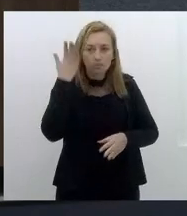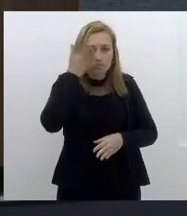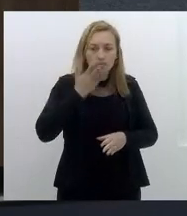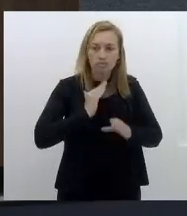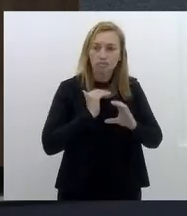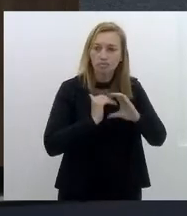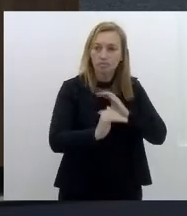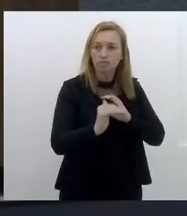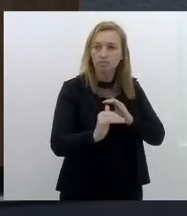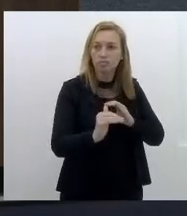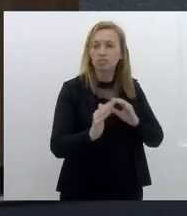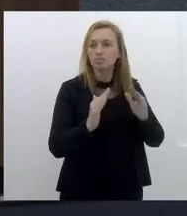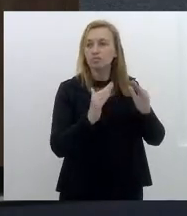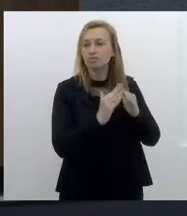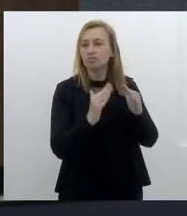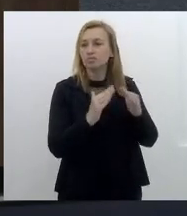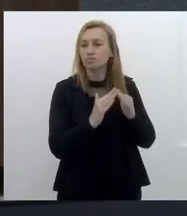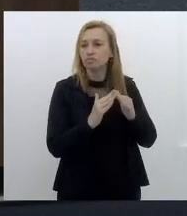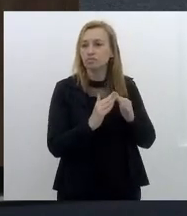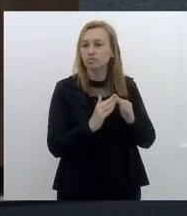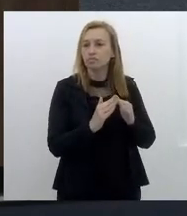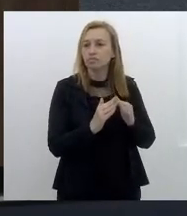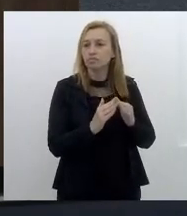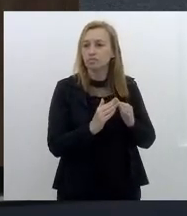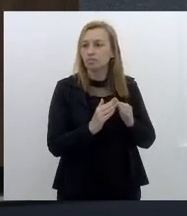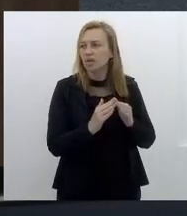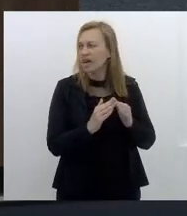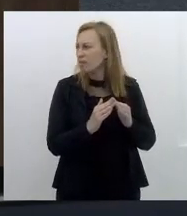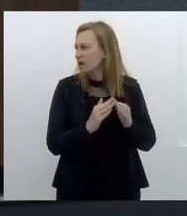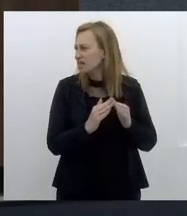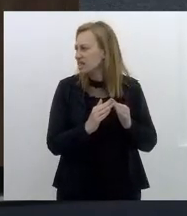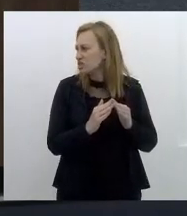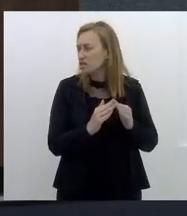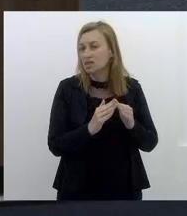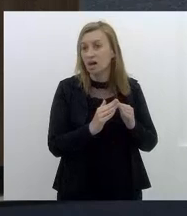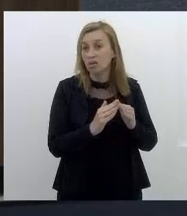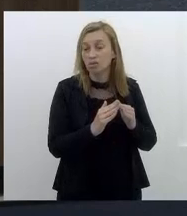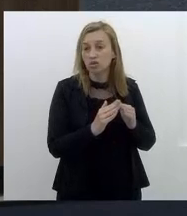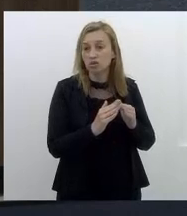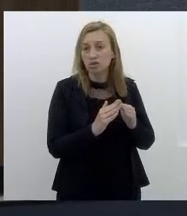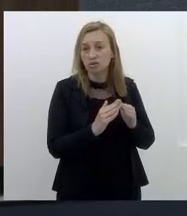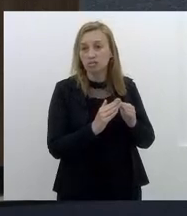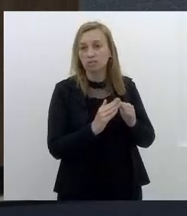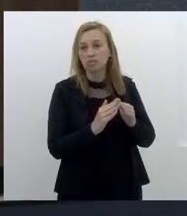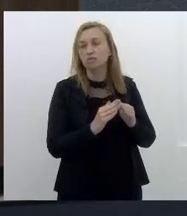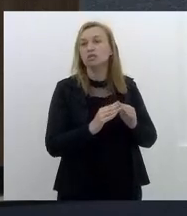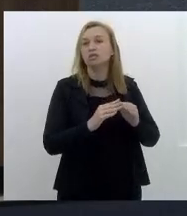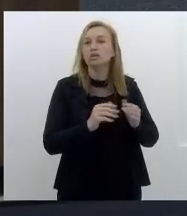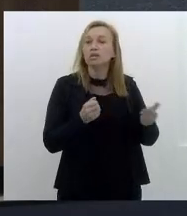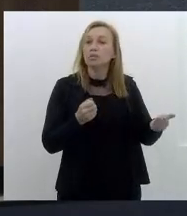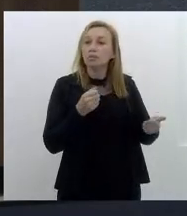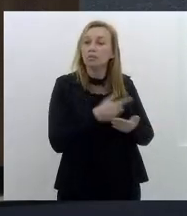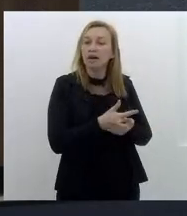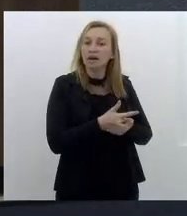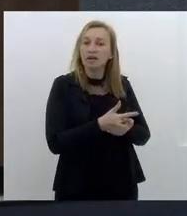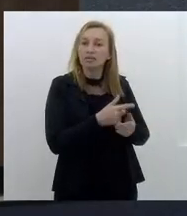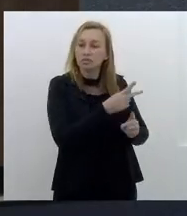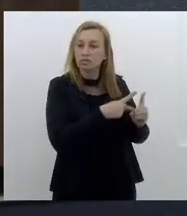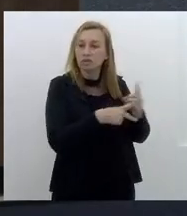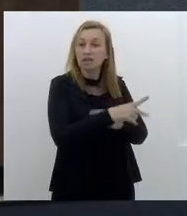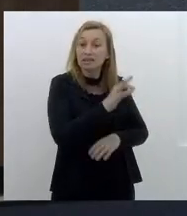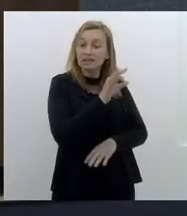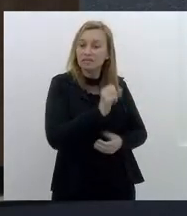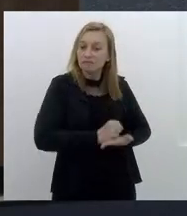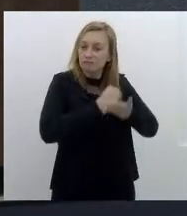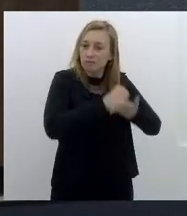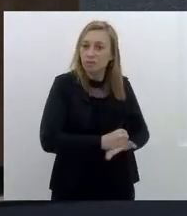mensagens a essa casa sobre o primeiro regime de recuperação fiscal contribuímos firmemente